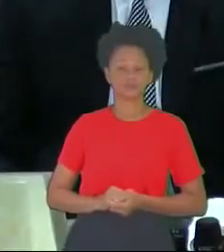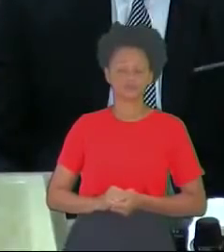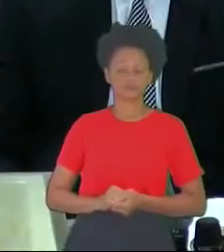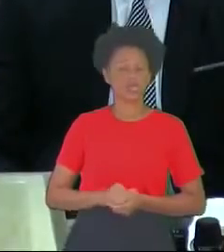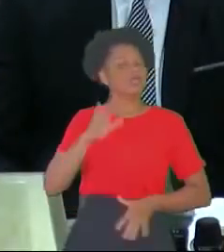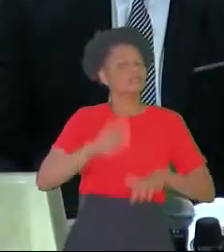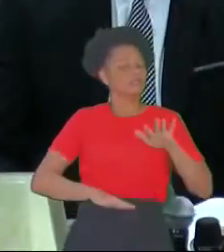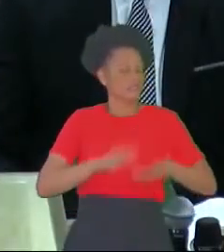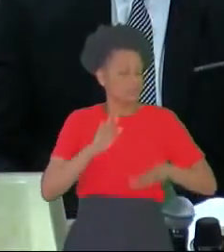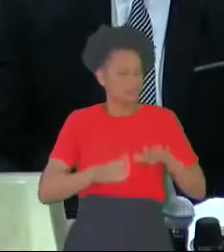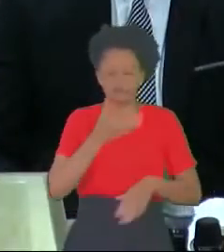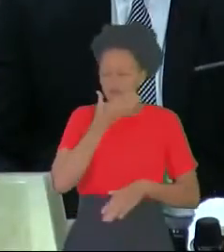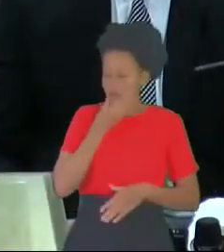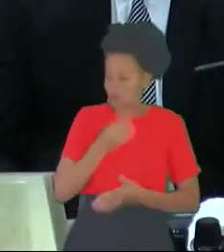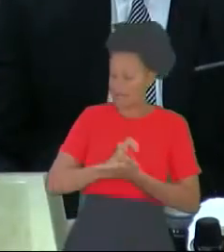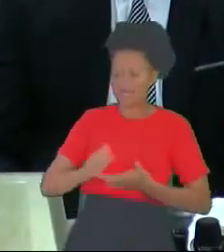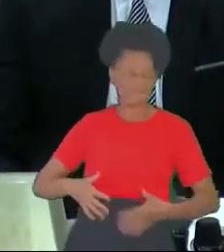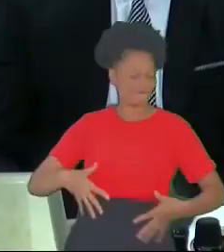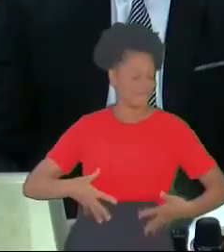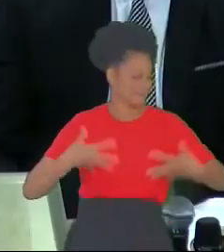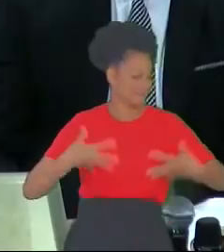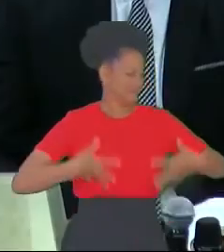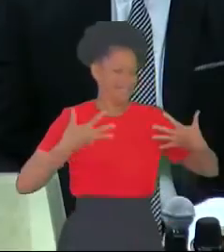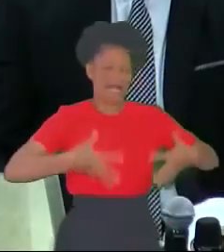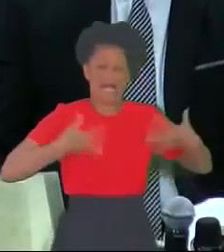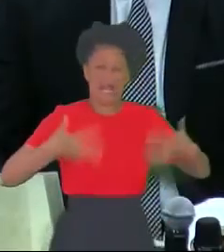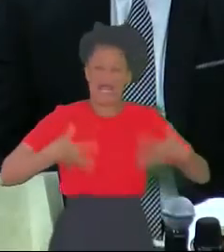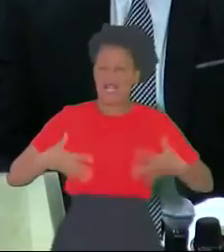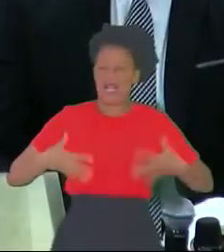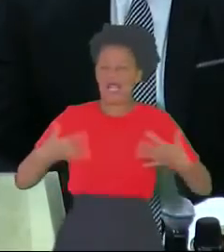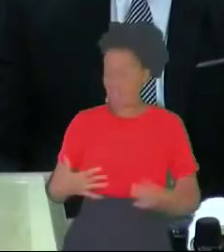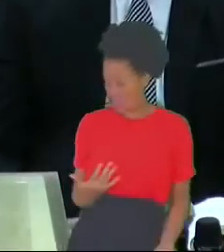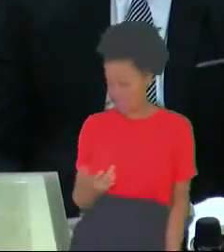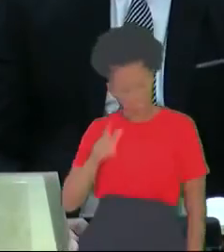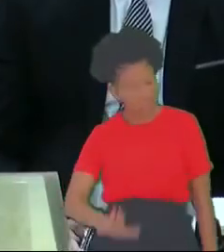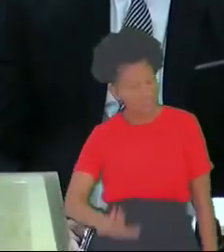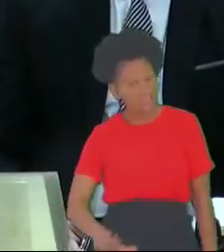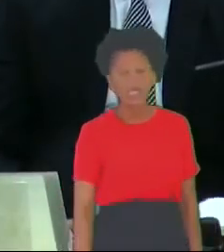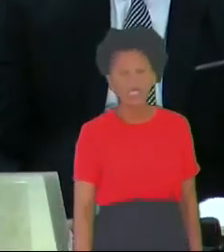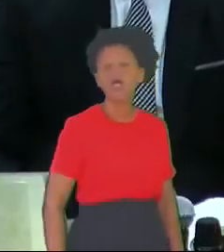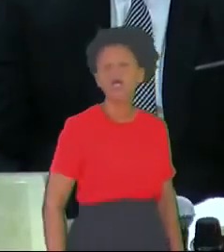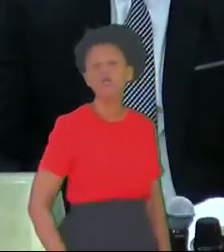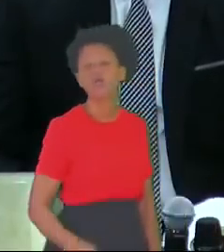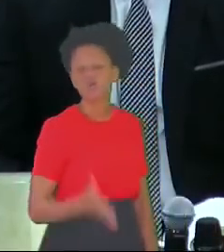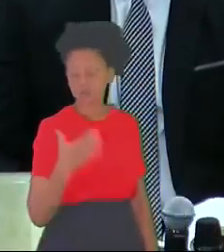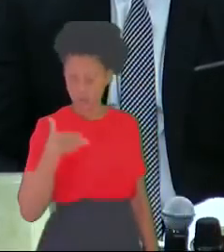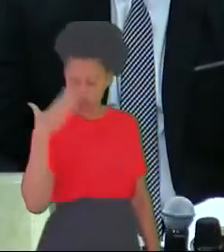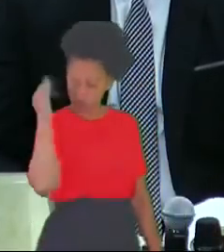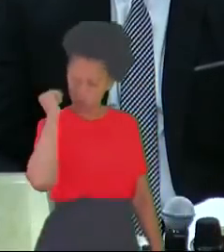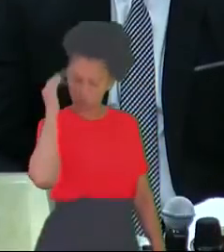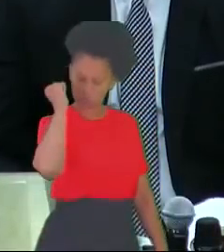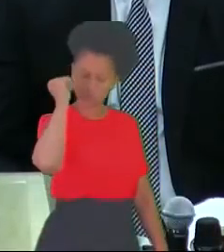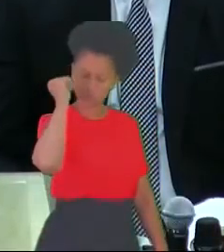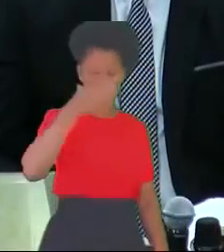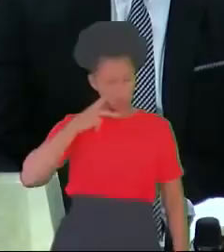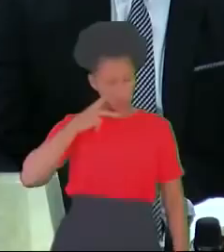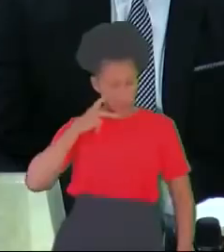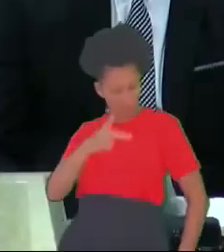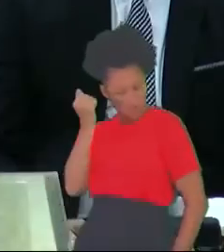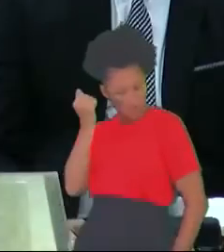Talvez Elias estava muito eufórico, né? Tá vendo, comigo é assim. Eu sou profeta de